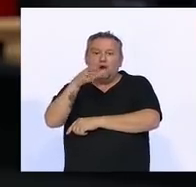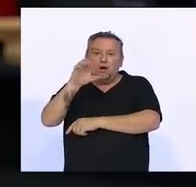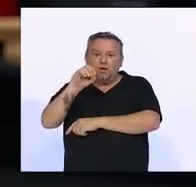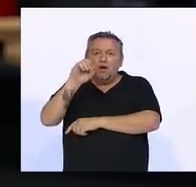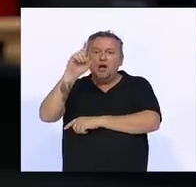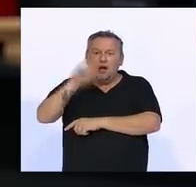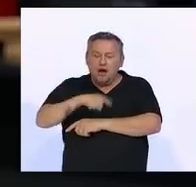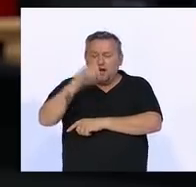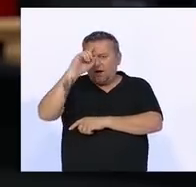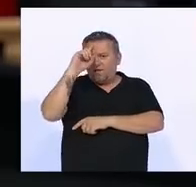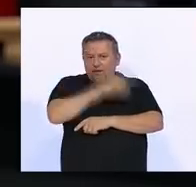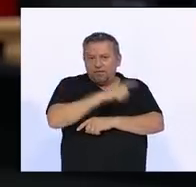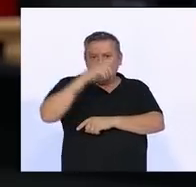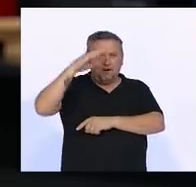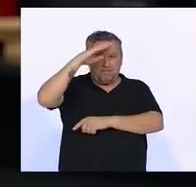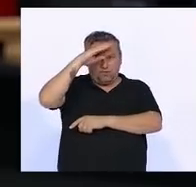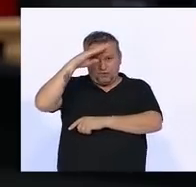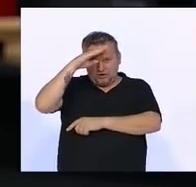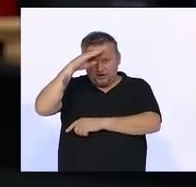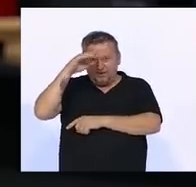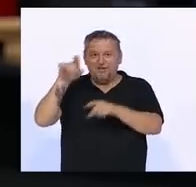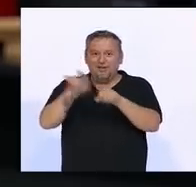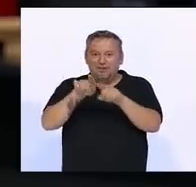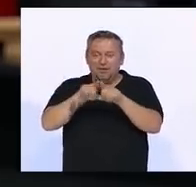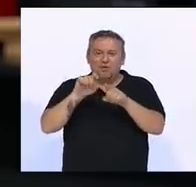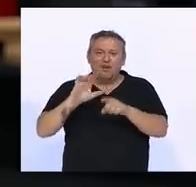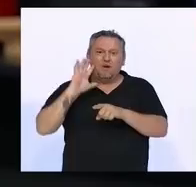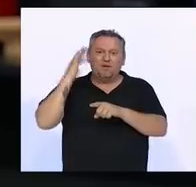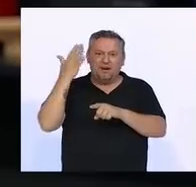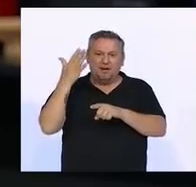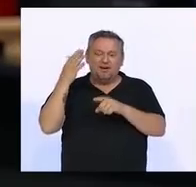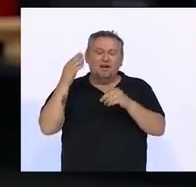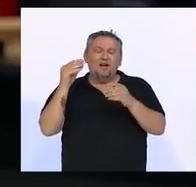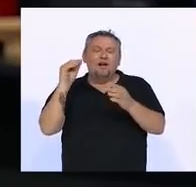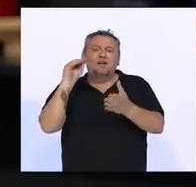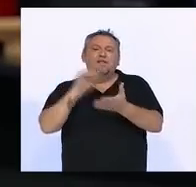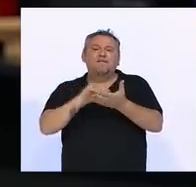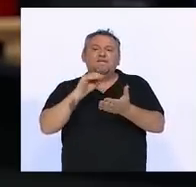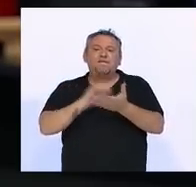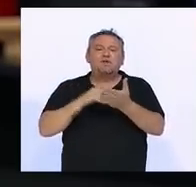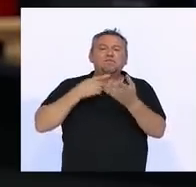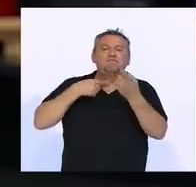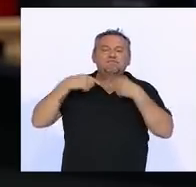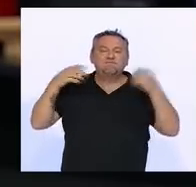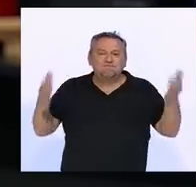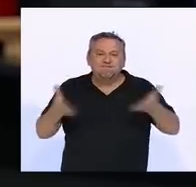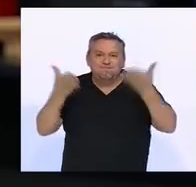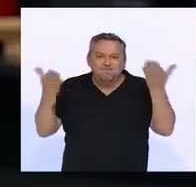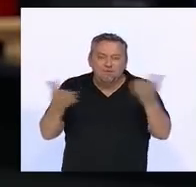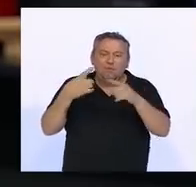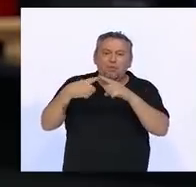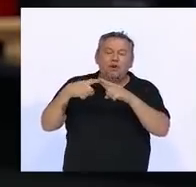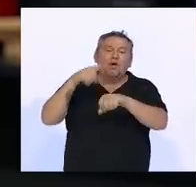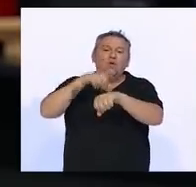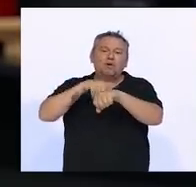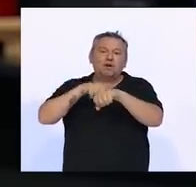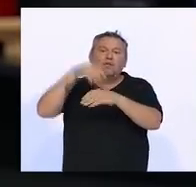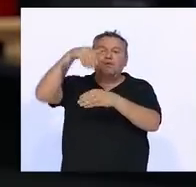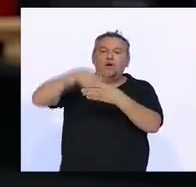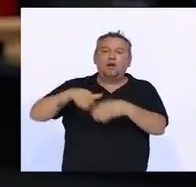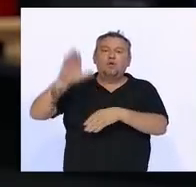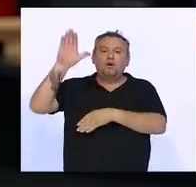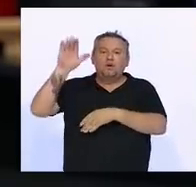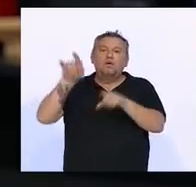de Bolsonaro, não se iludam com isso. Esse desmentido é apenas por conta do período eleitoral e que os marqueteiros devem ter orientado